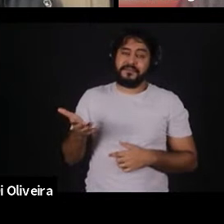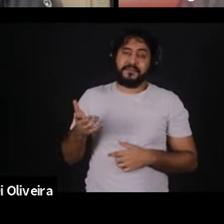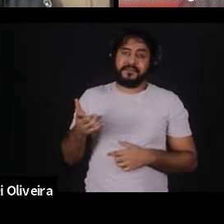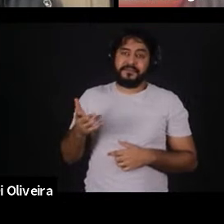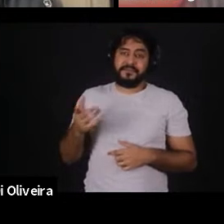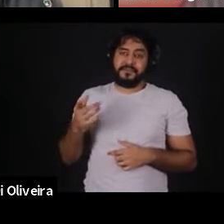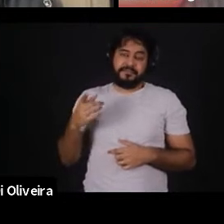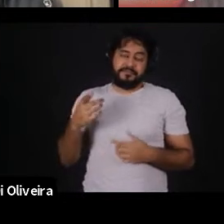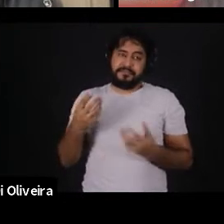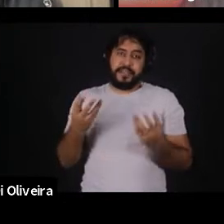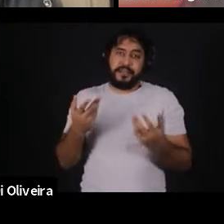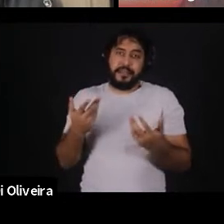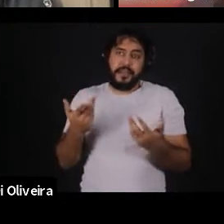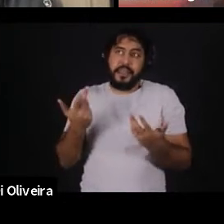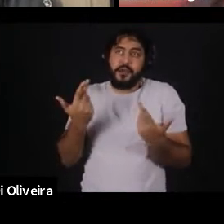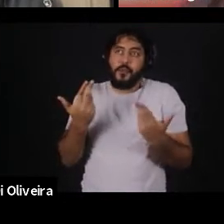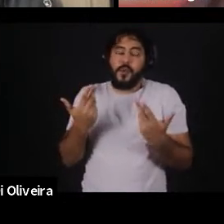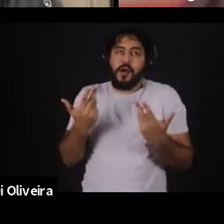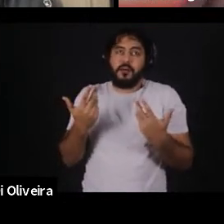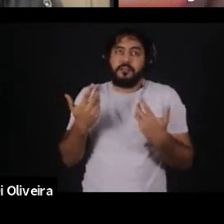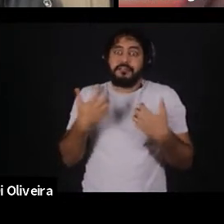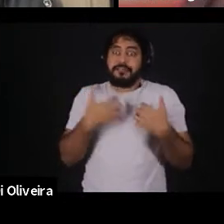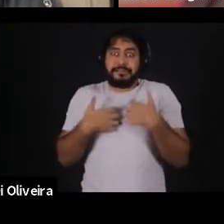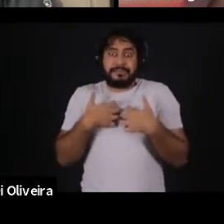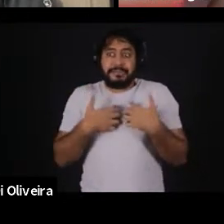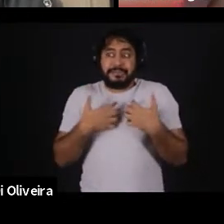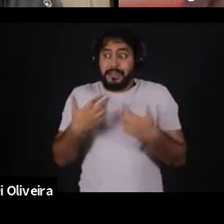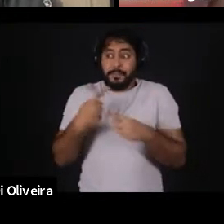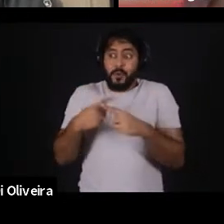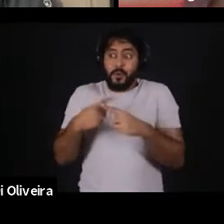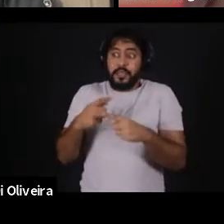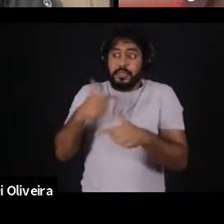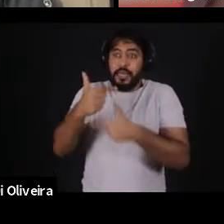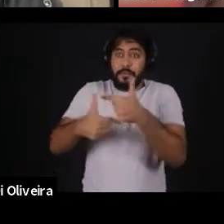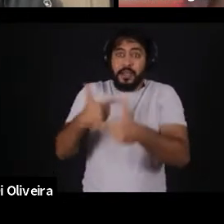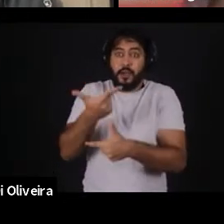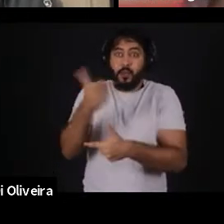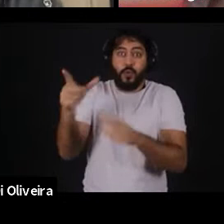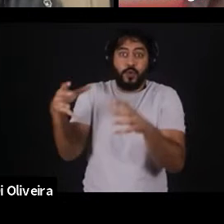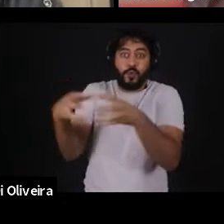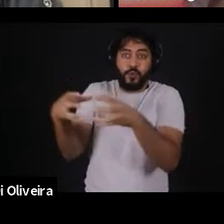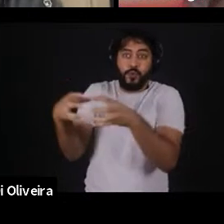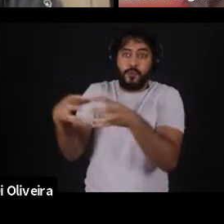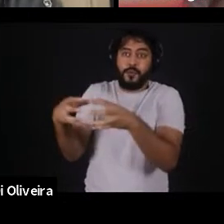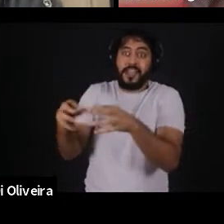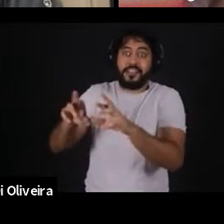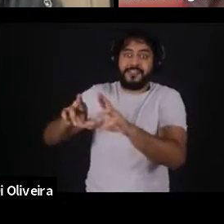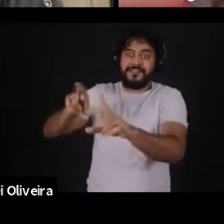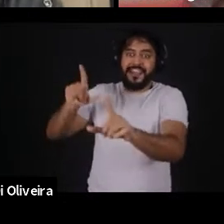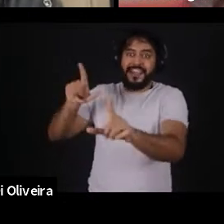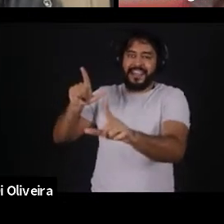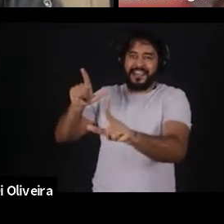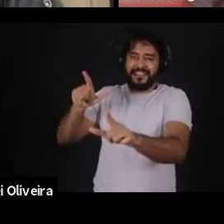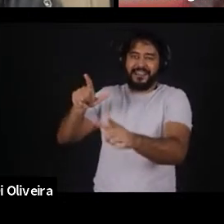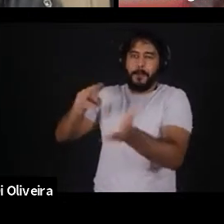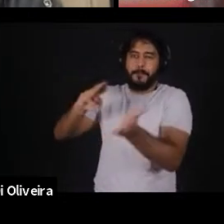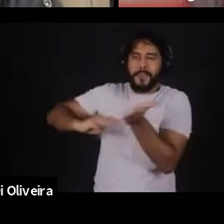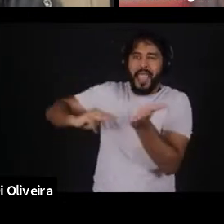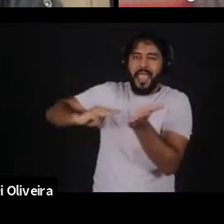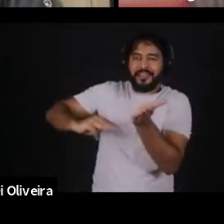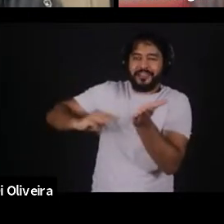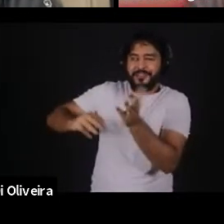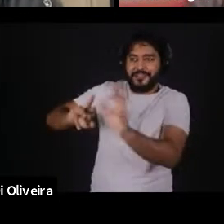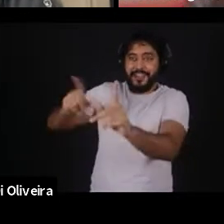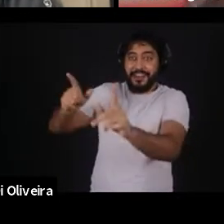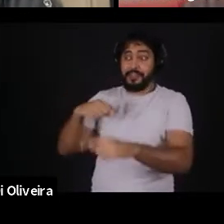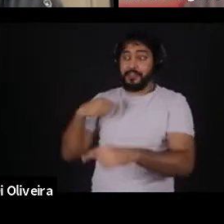desespero de trabalhar com a equipe que não dava nessa sintonia também, assim, de lidar com isso. Uma coisa é a gente apresentar uma